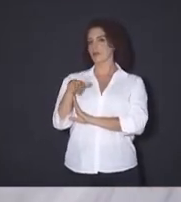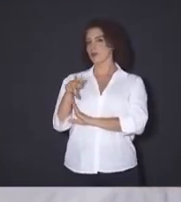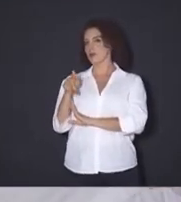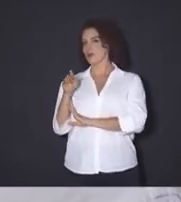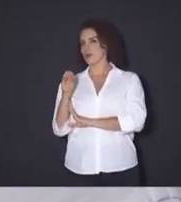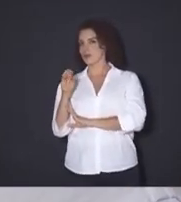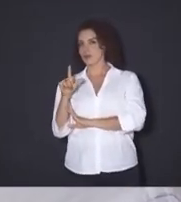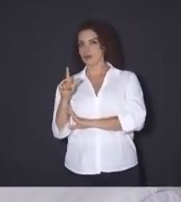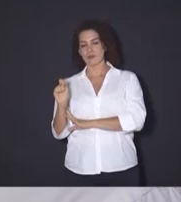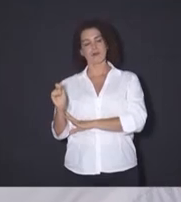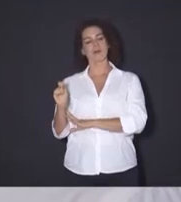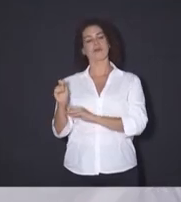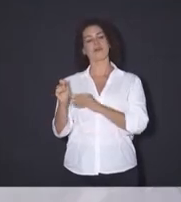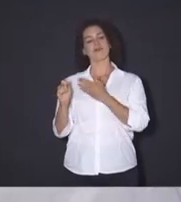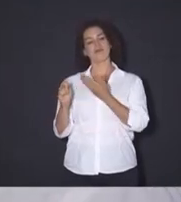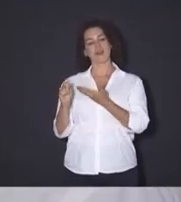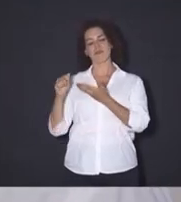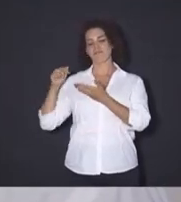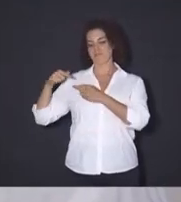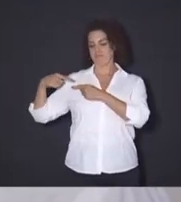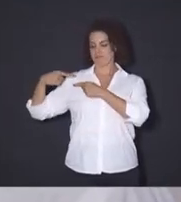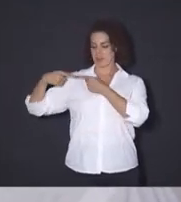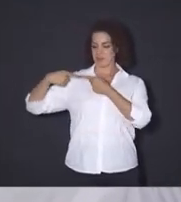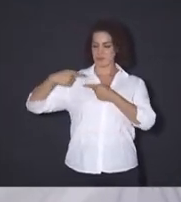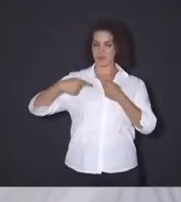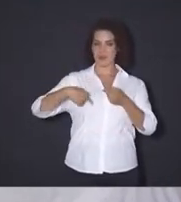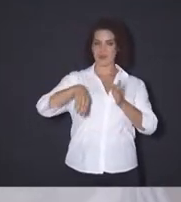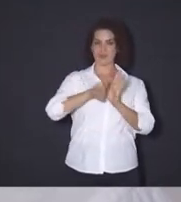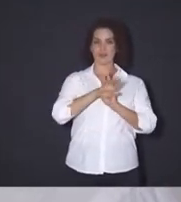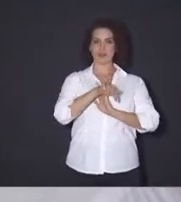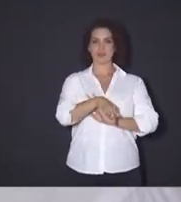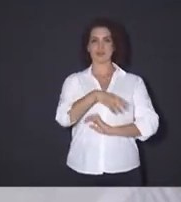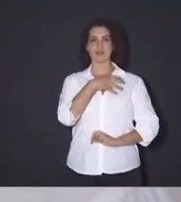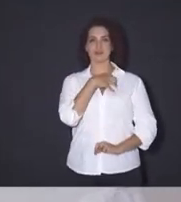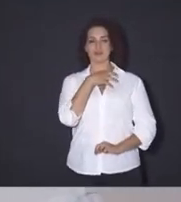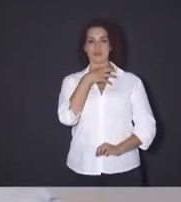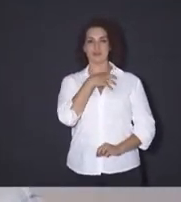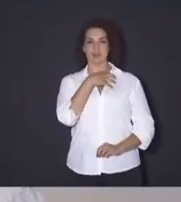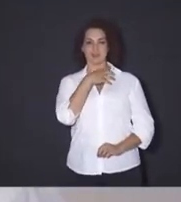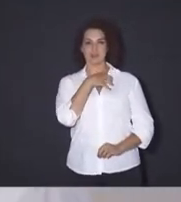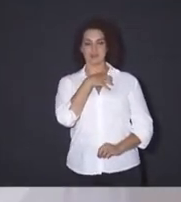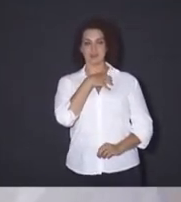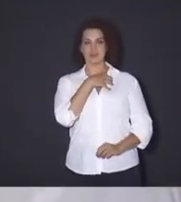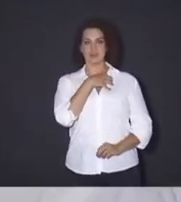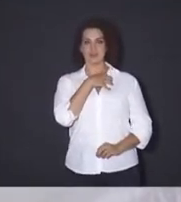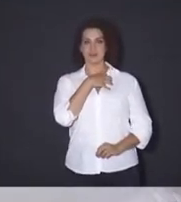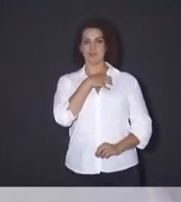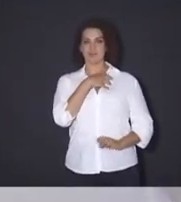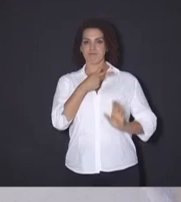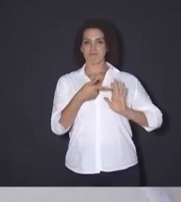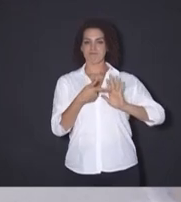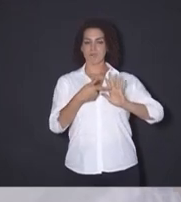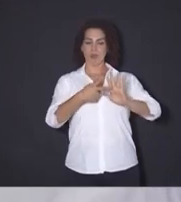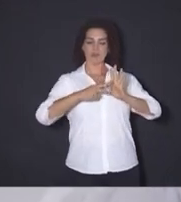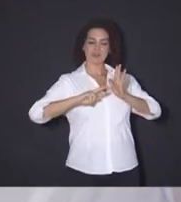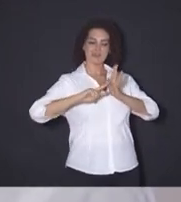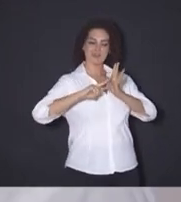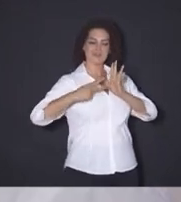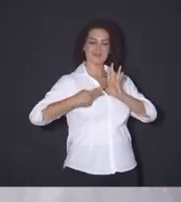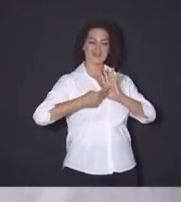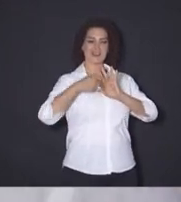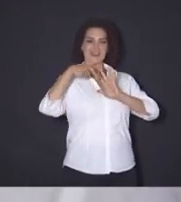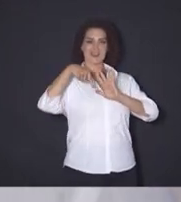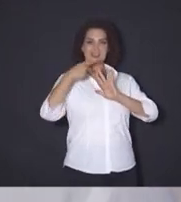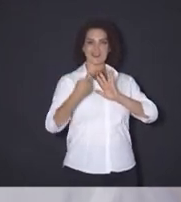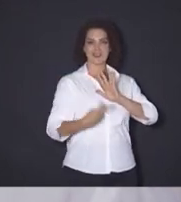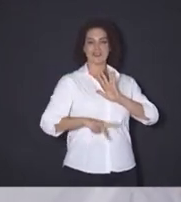essa herança e que na bahia ela chega é dar um sentido a esse lugar no brasil